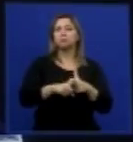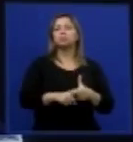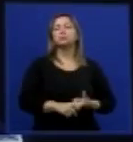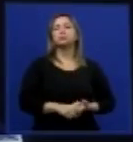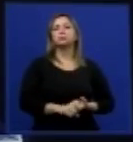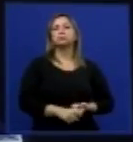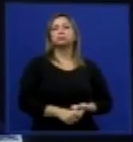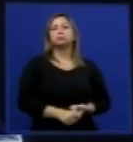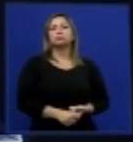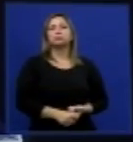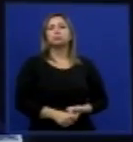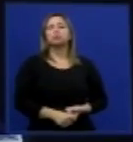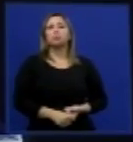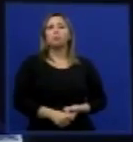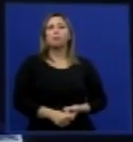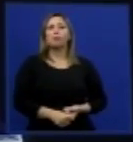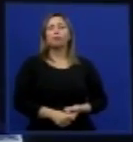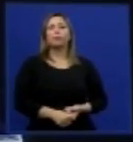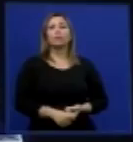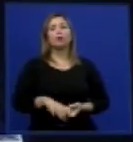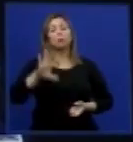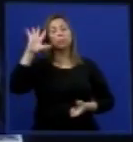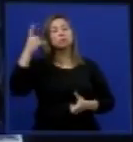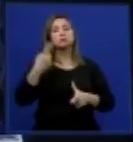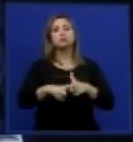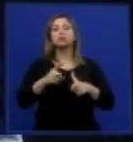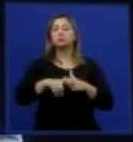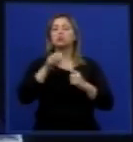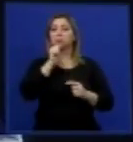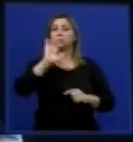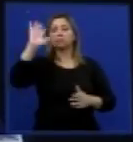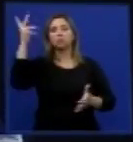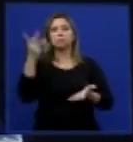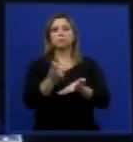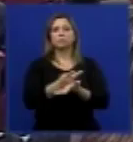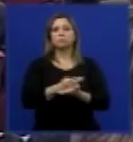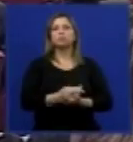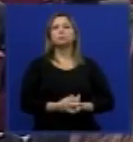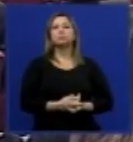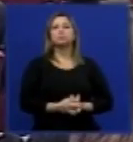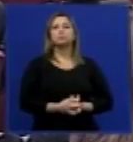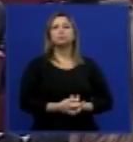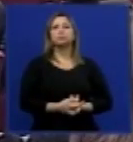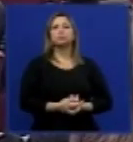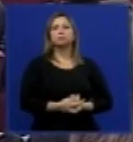providências para as providências que entender pertinentes fecho o aspas